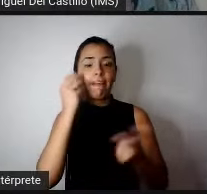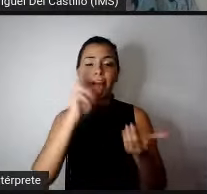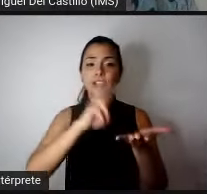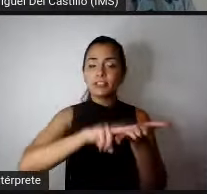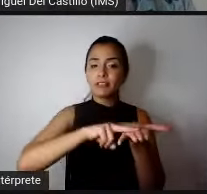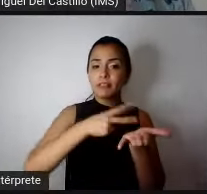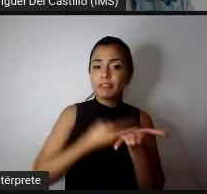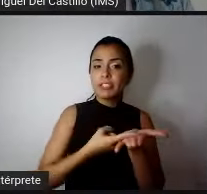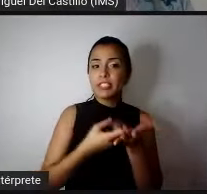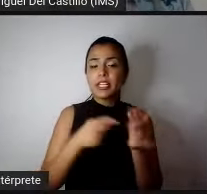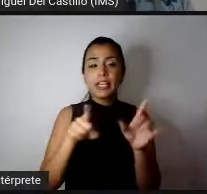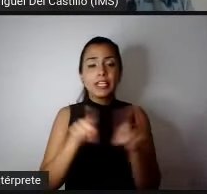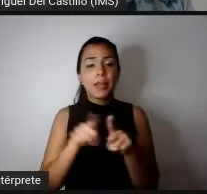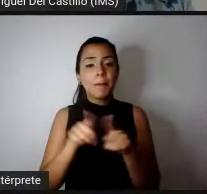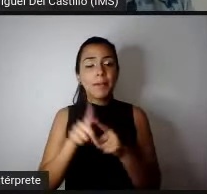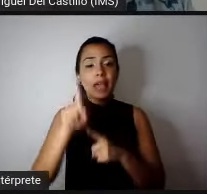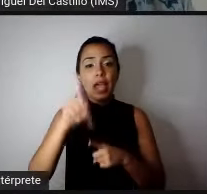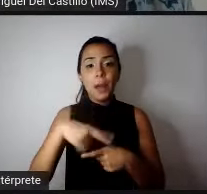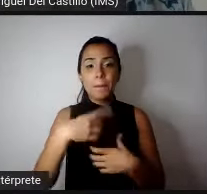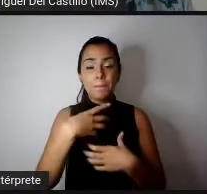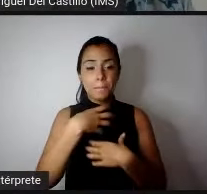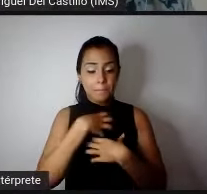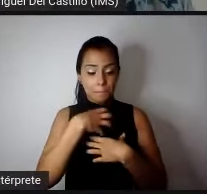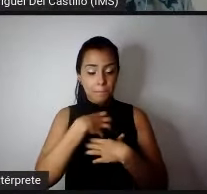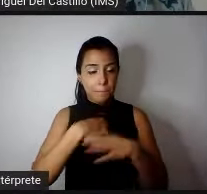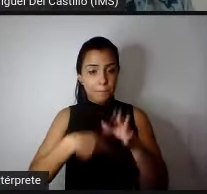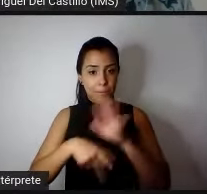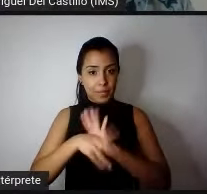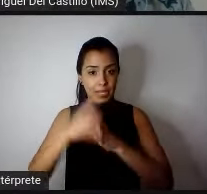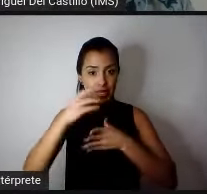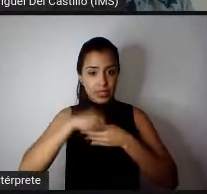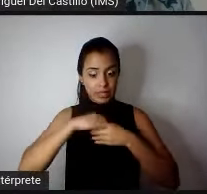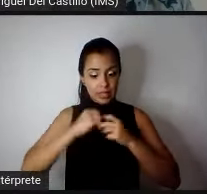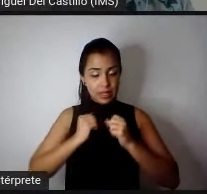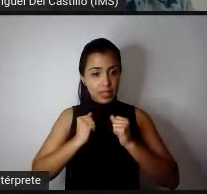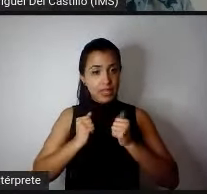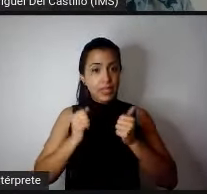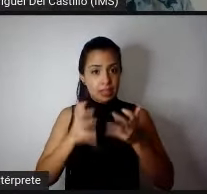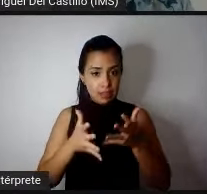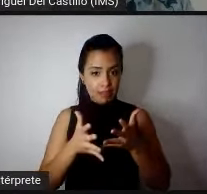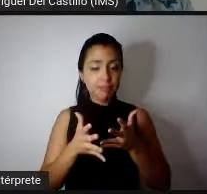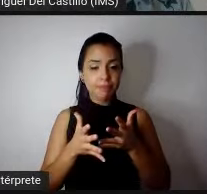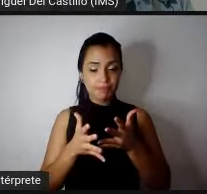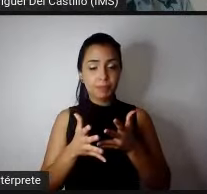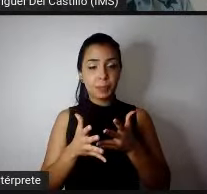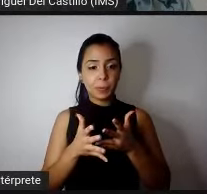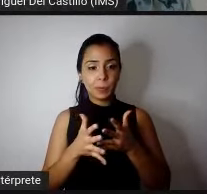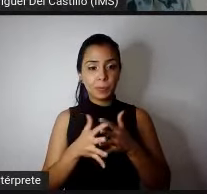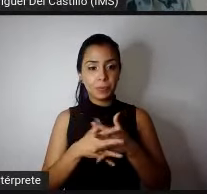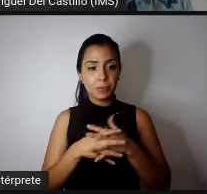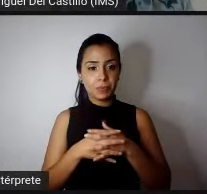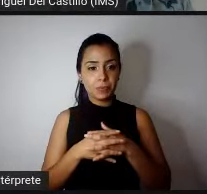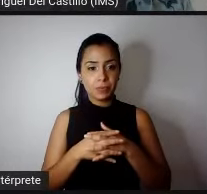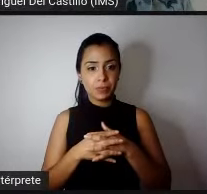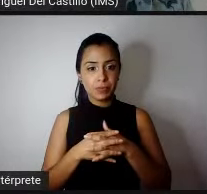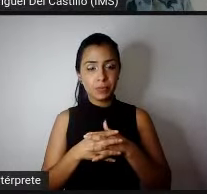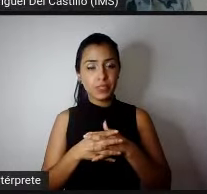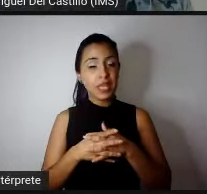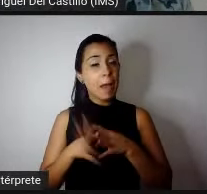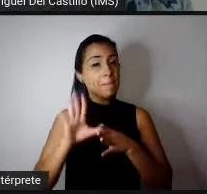desconfiei de mim mesmo ao voltar. Não, antes de voltar, desconfiei, pensei, isso não vai dar